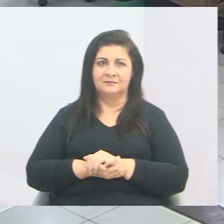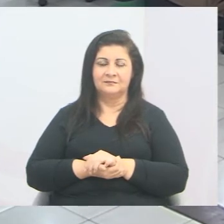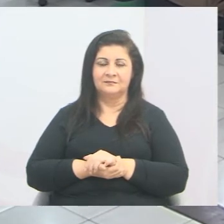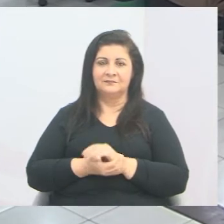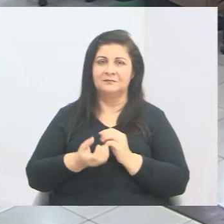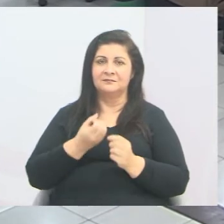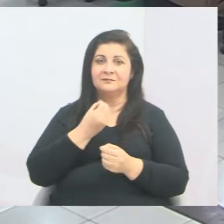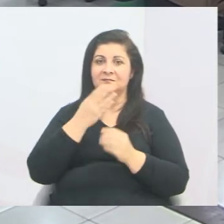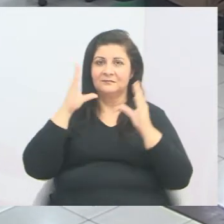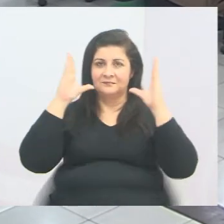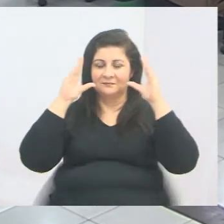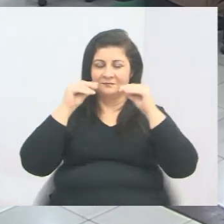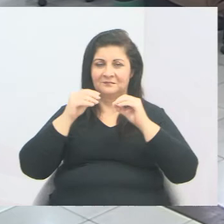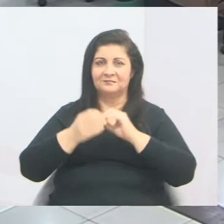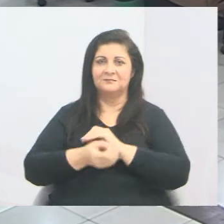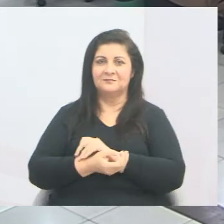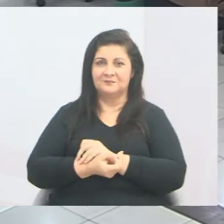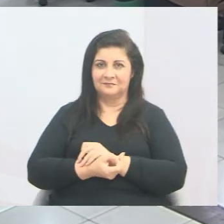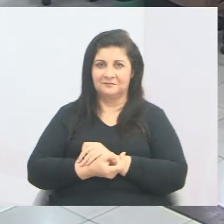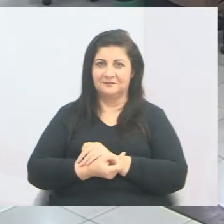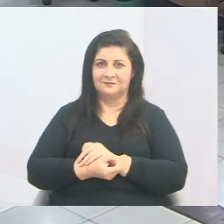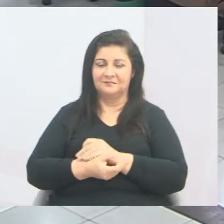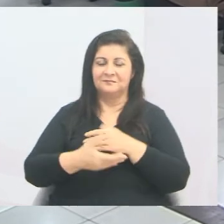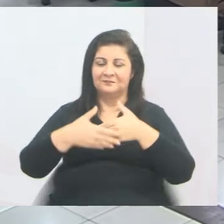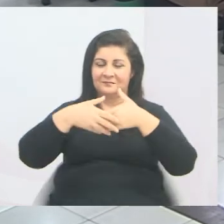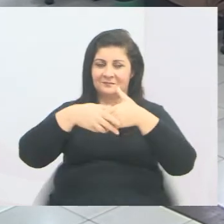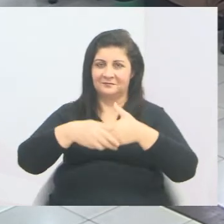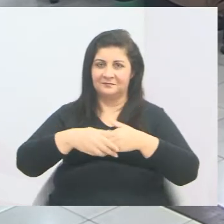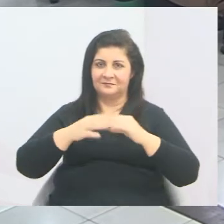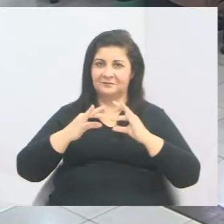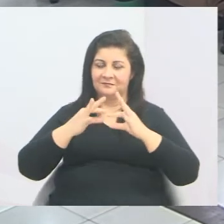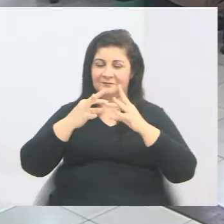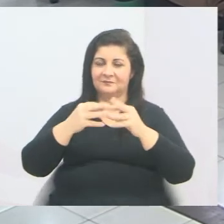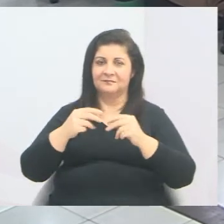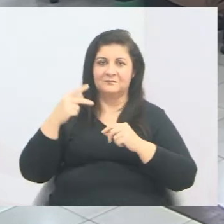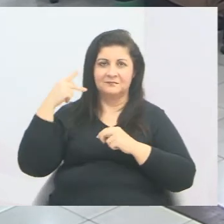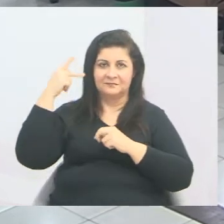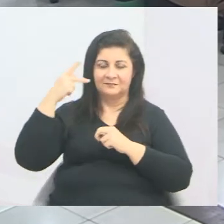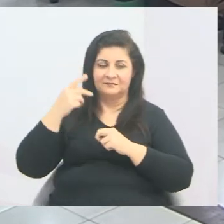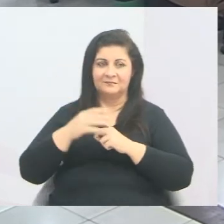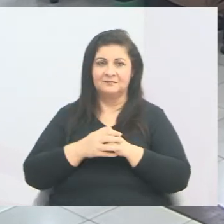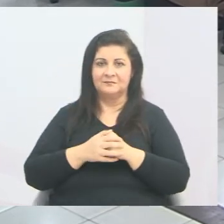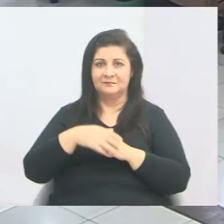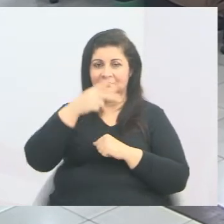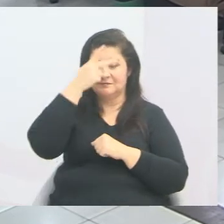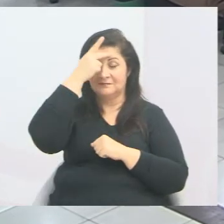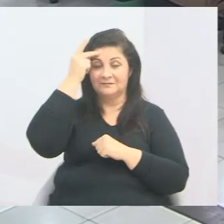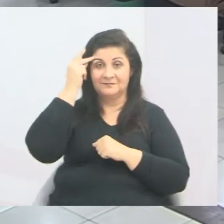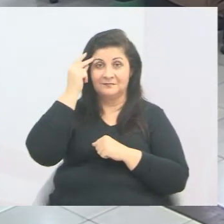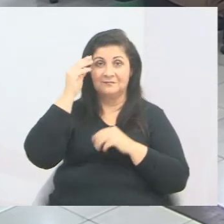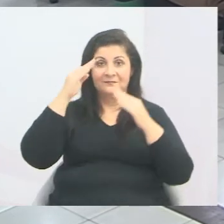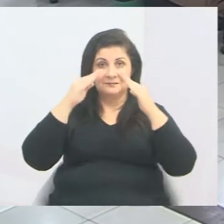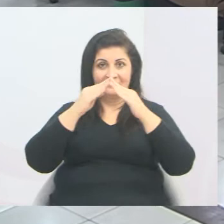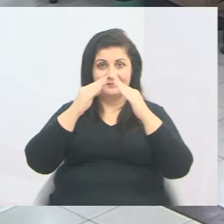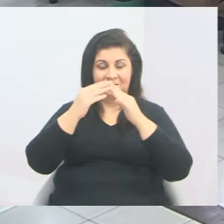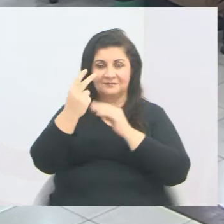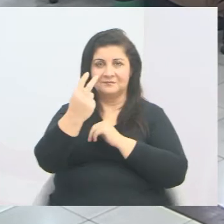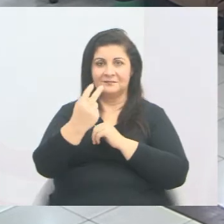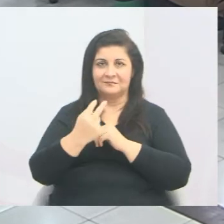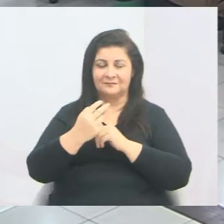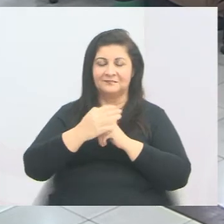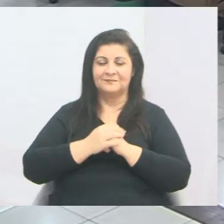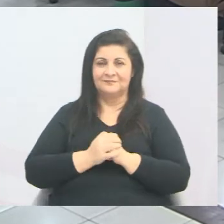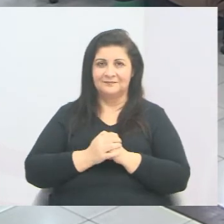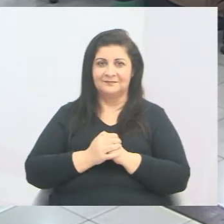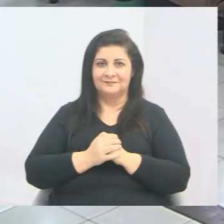Boa noite a todos. Quero cumprimentar os vereadores, cumprimentar o pessoal que nos acompanha em casa,